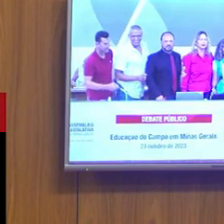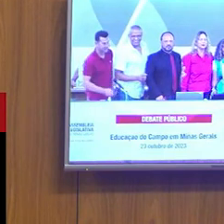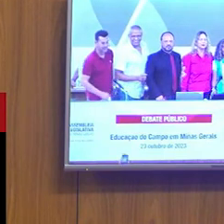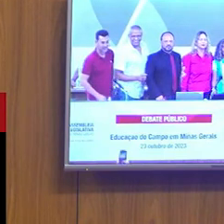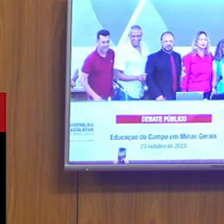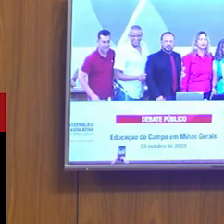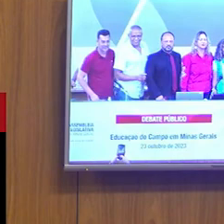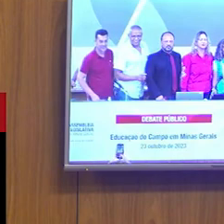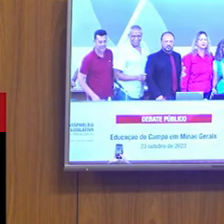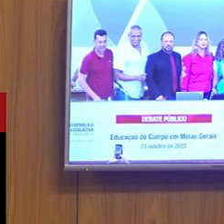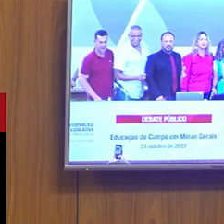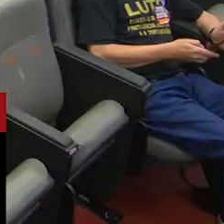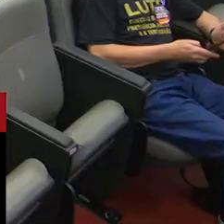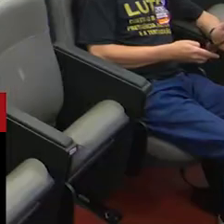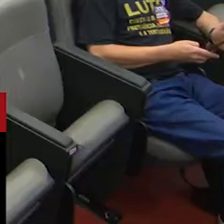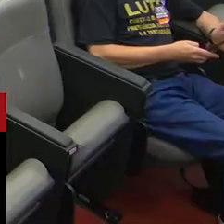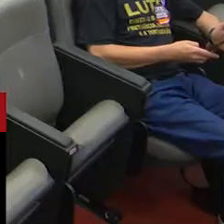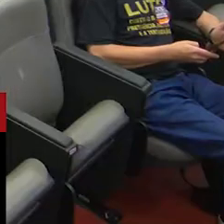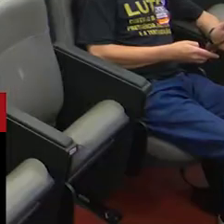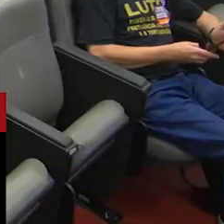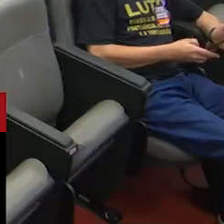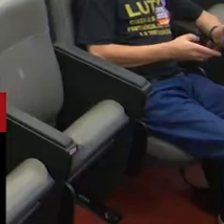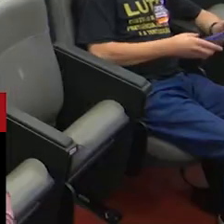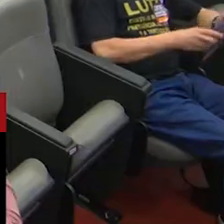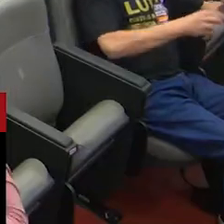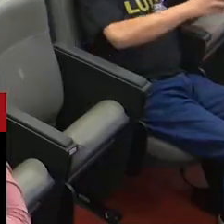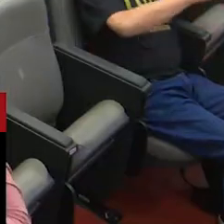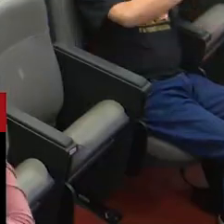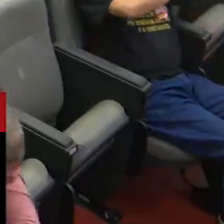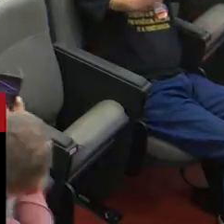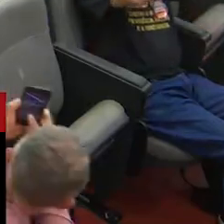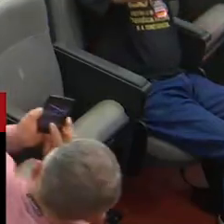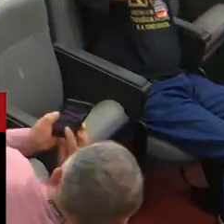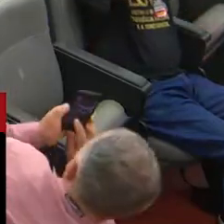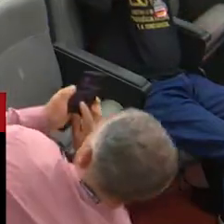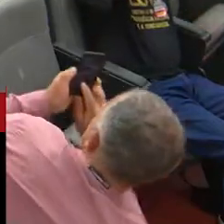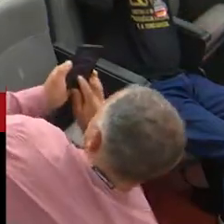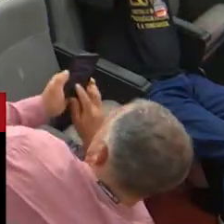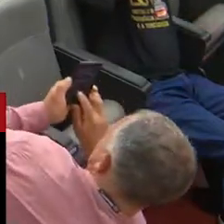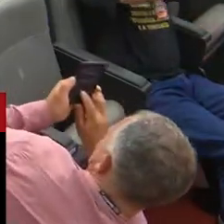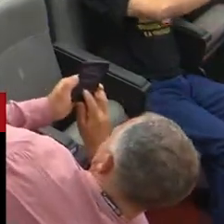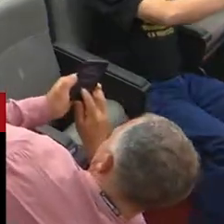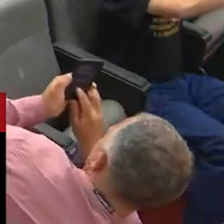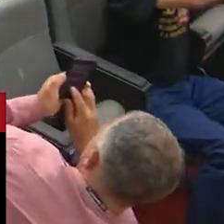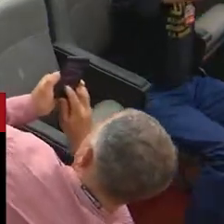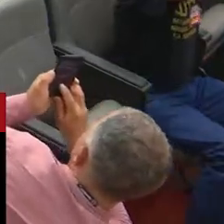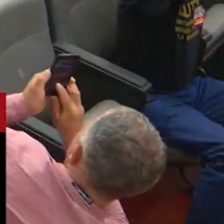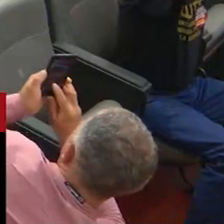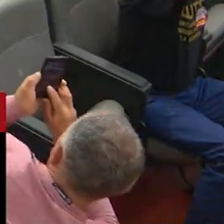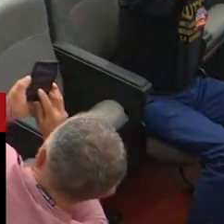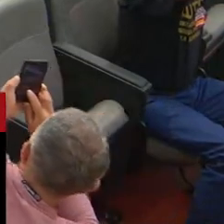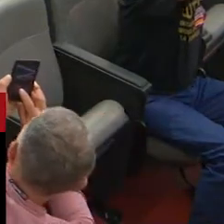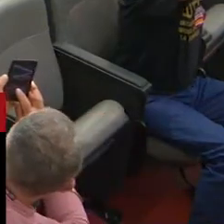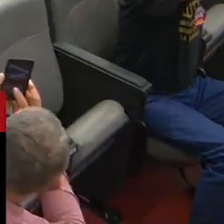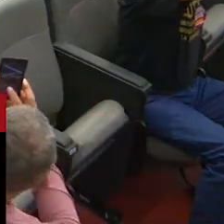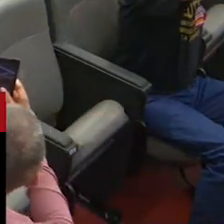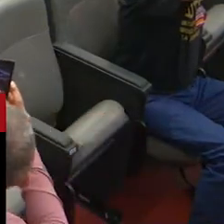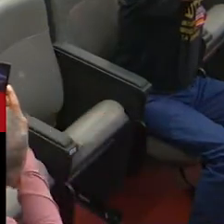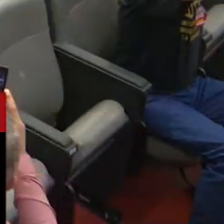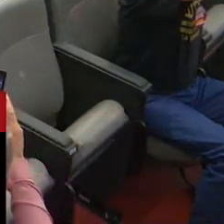pedação do campo é de Não não é sair Doo escola